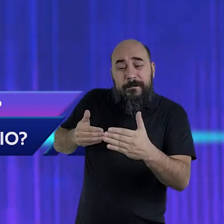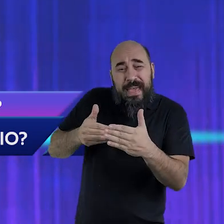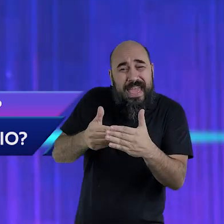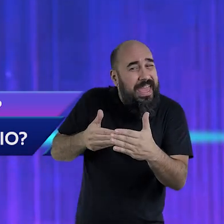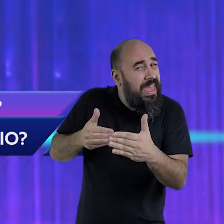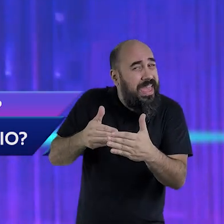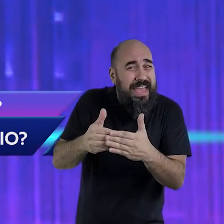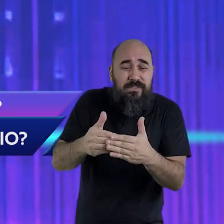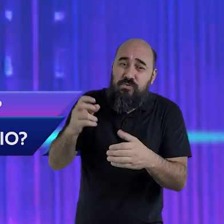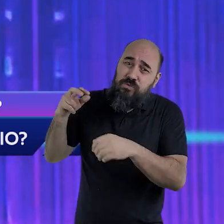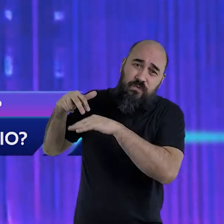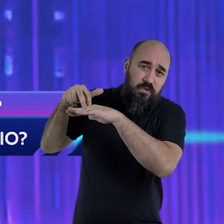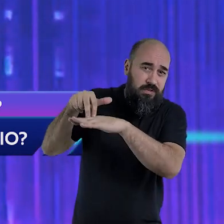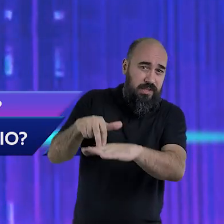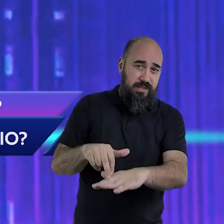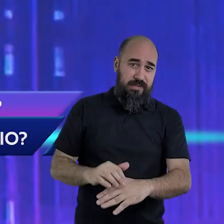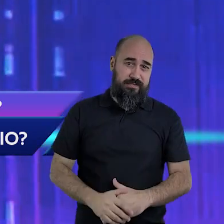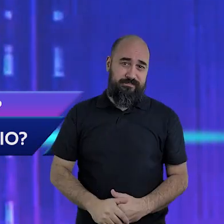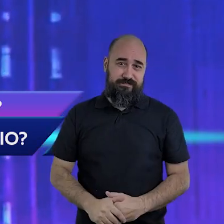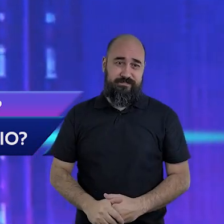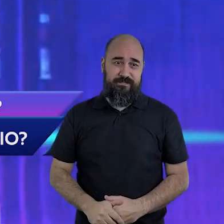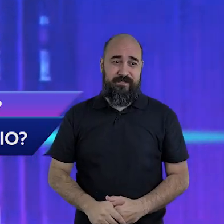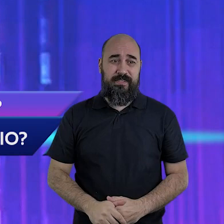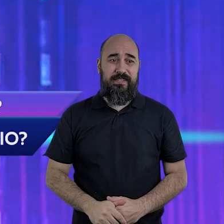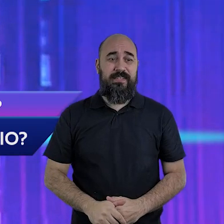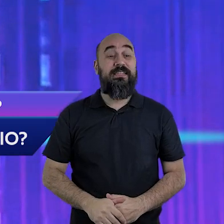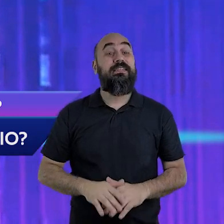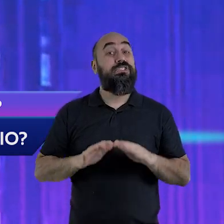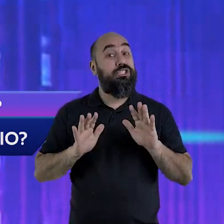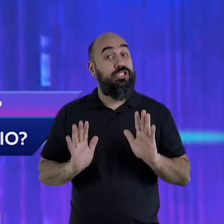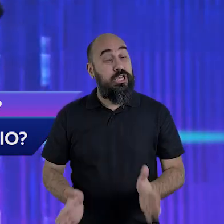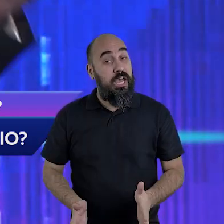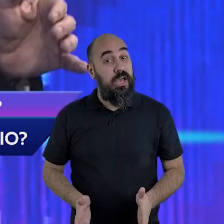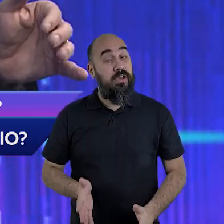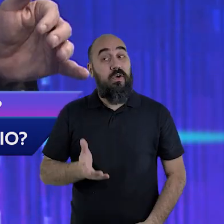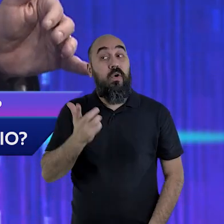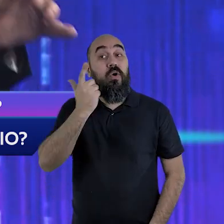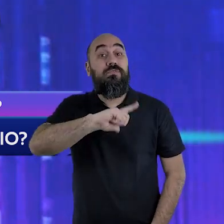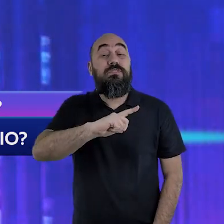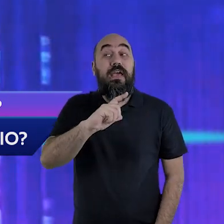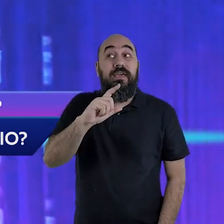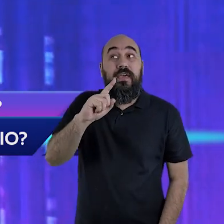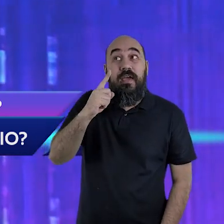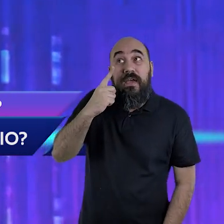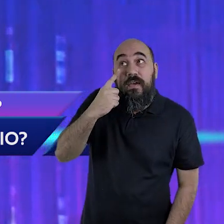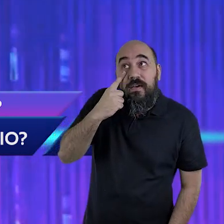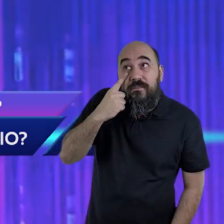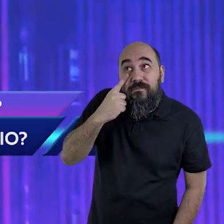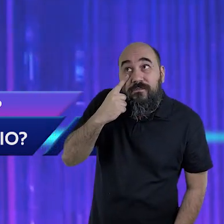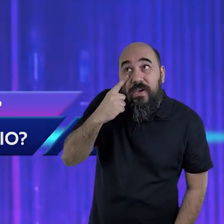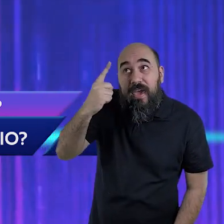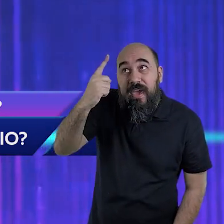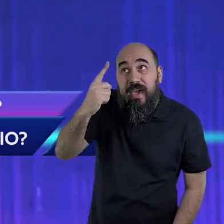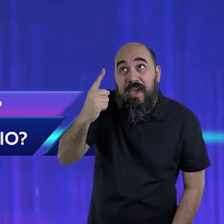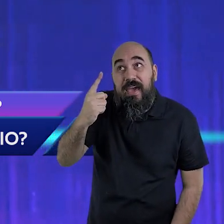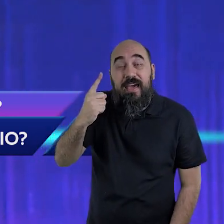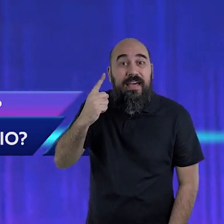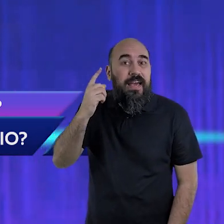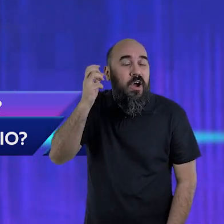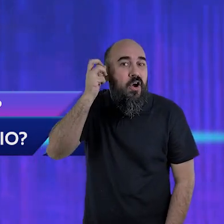muito próximo de voltar. Já podemos ouvir os passos de um Deus que se